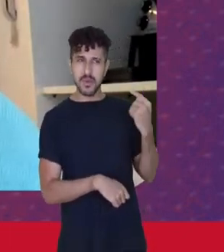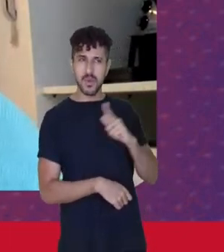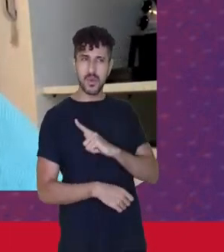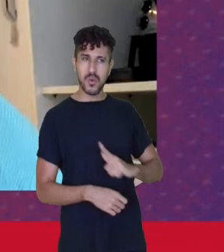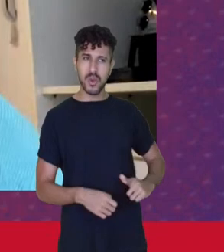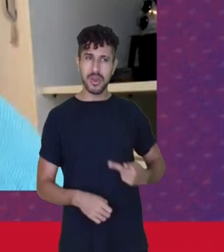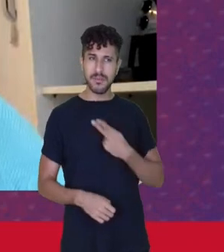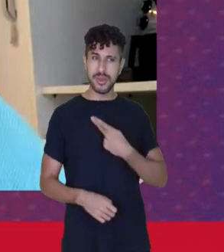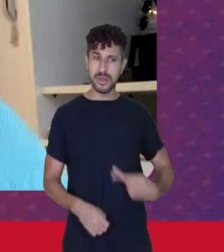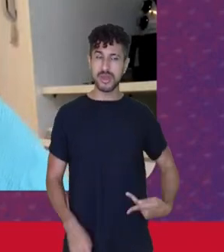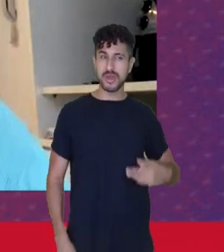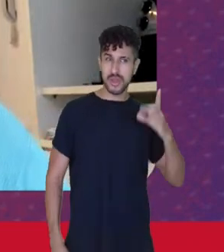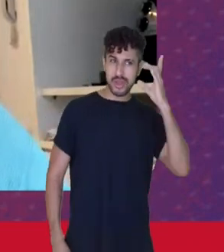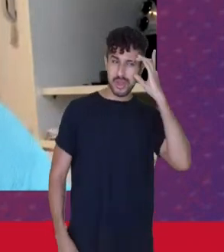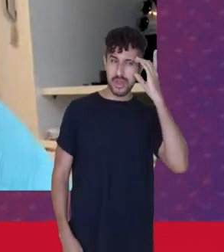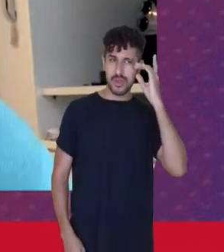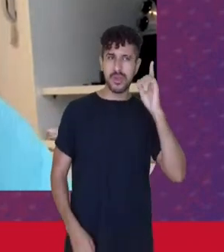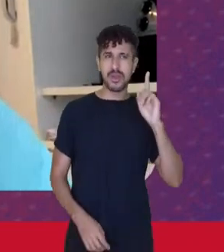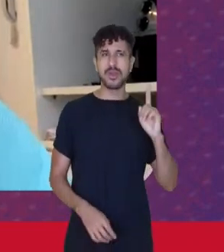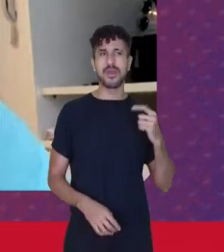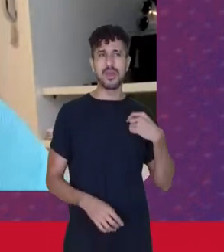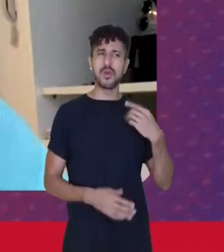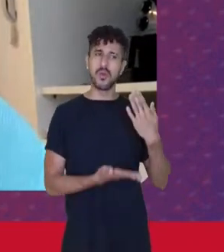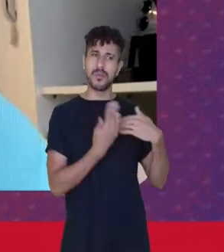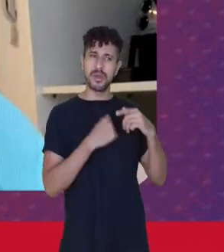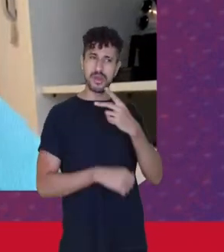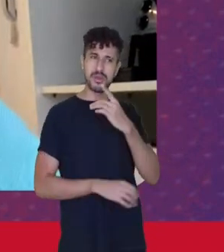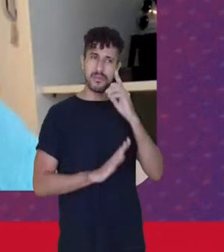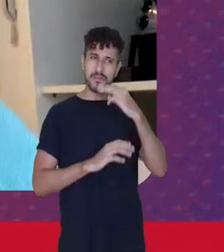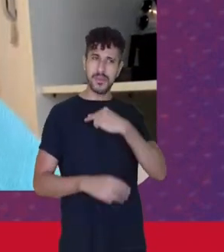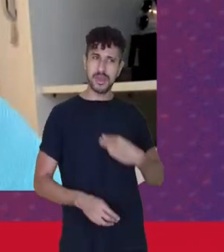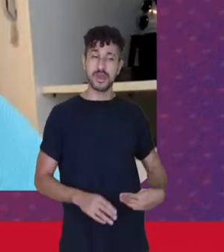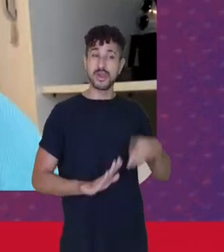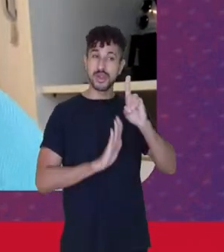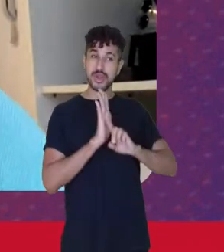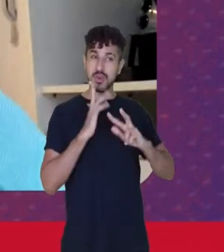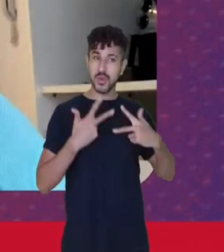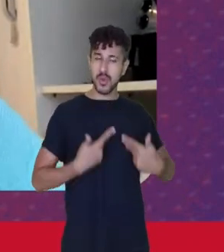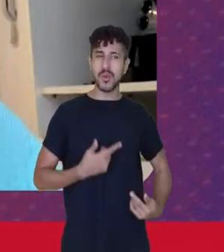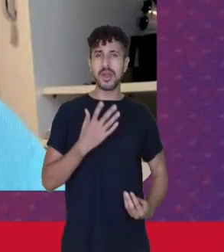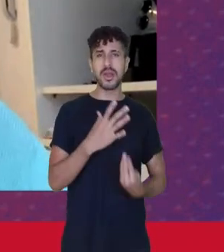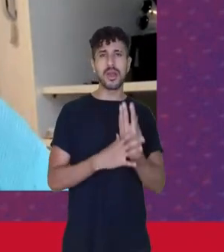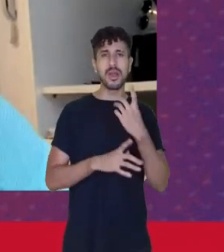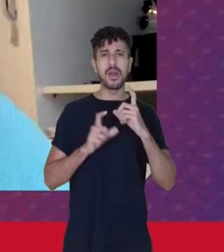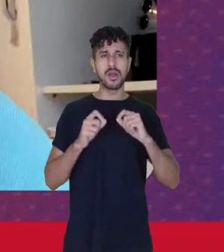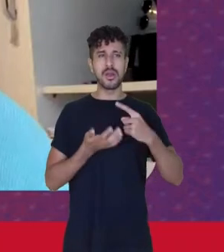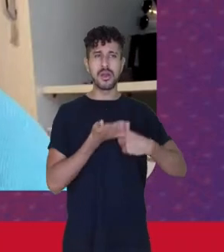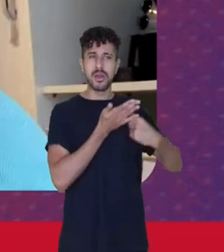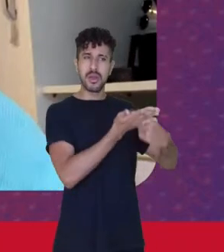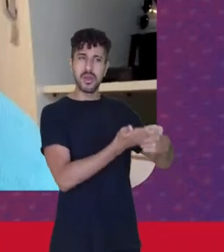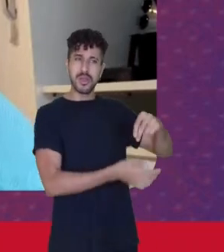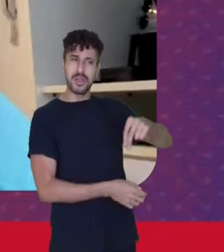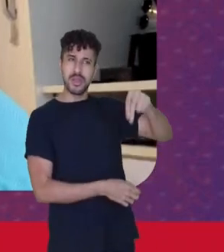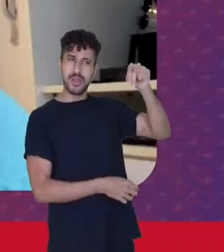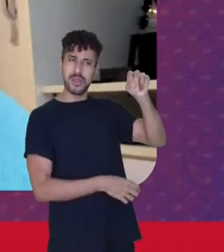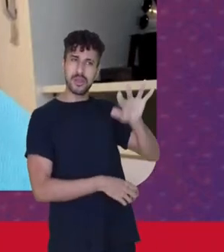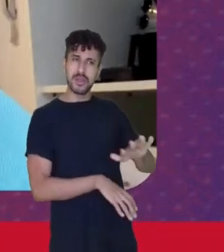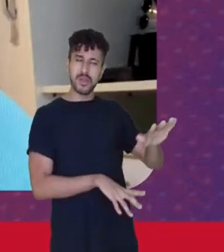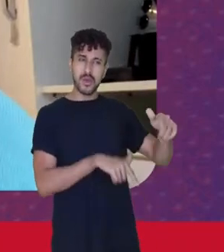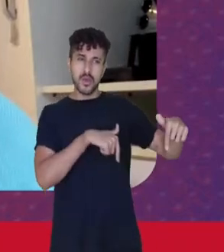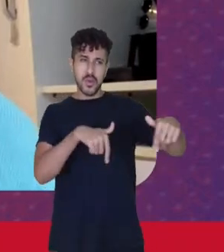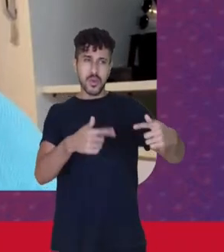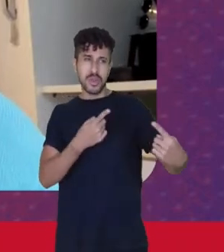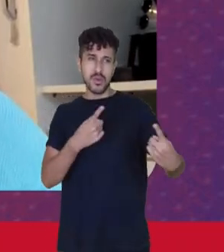governo da presidenta Dilma, né, eu como ministra dos Direitos Humanos, de estabelecer o Pacto Nacional de Enfrentamento